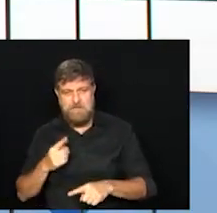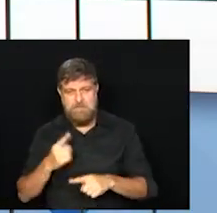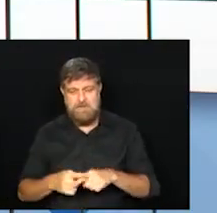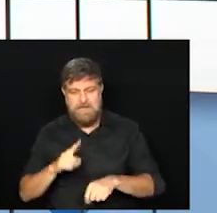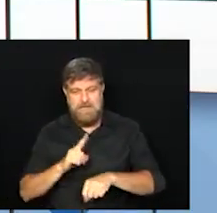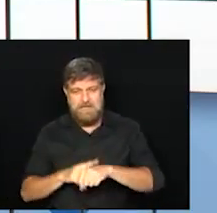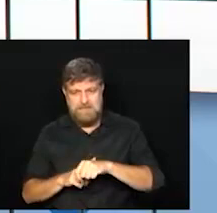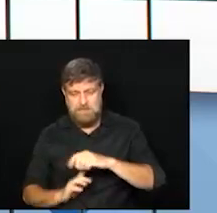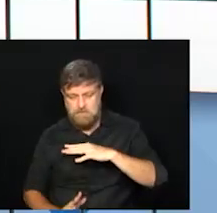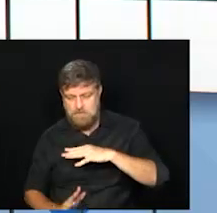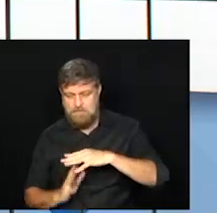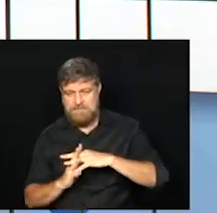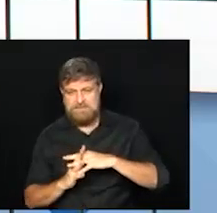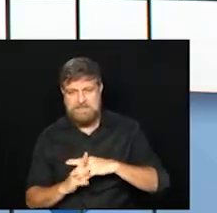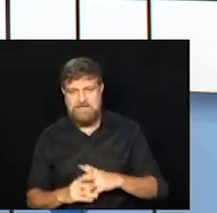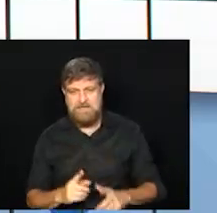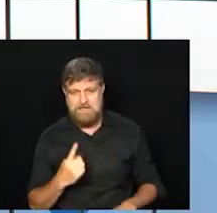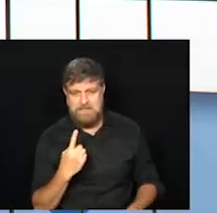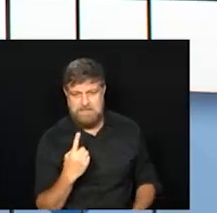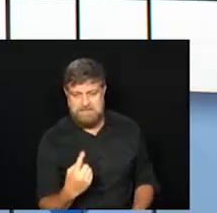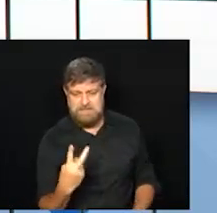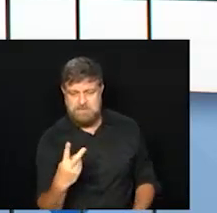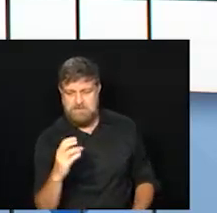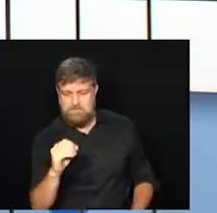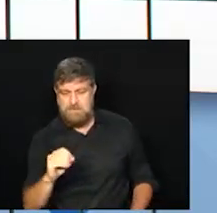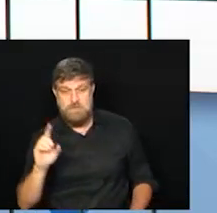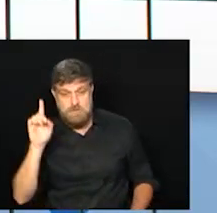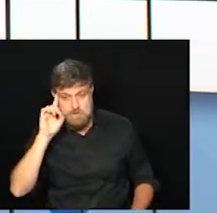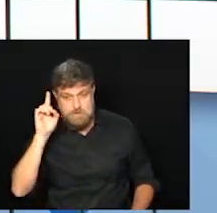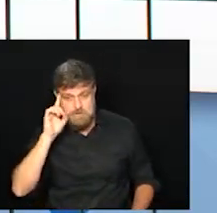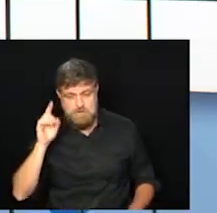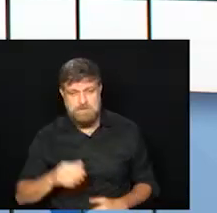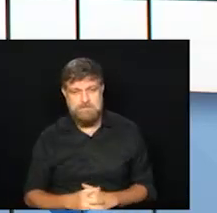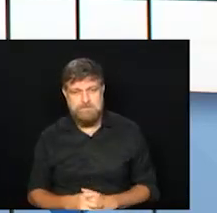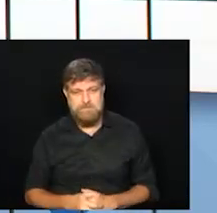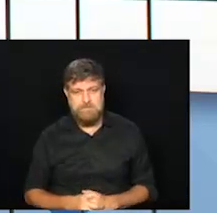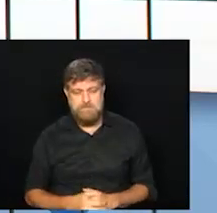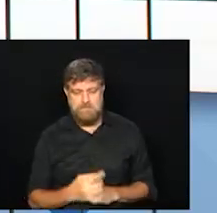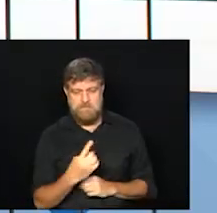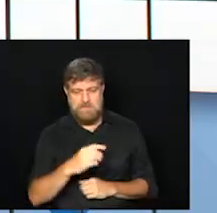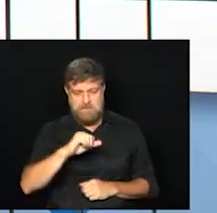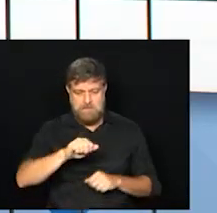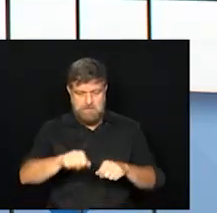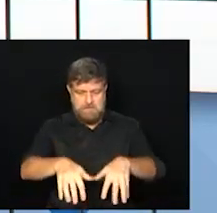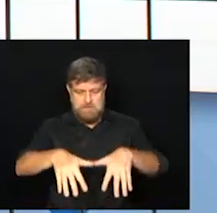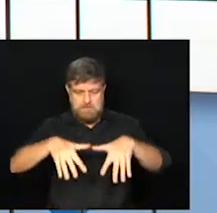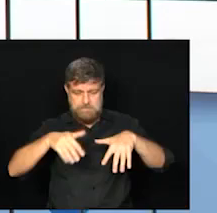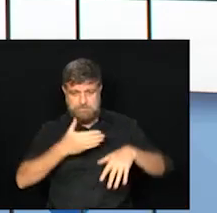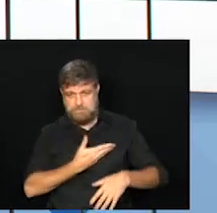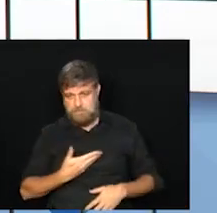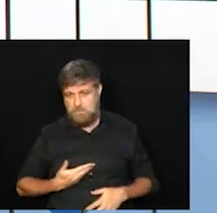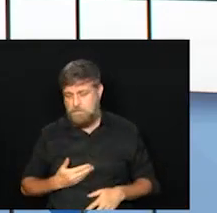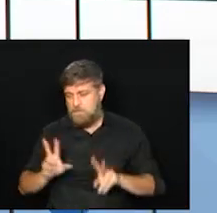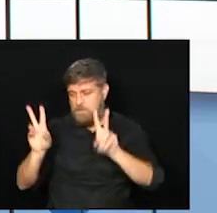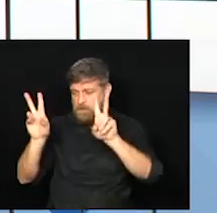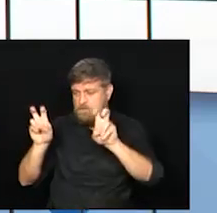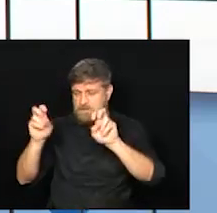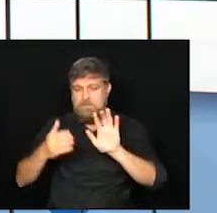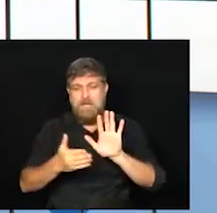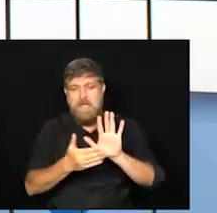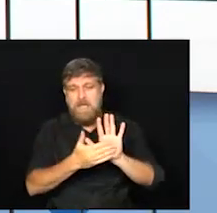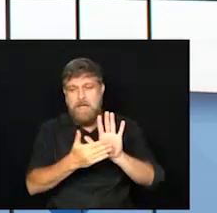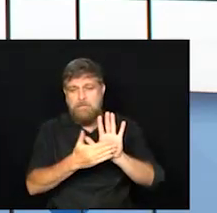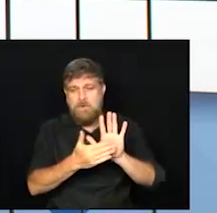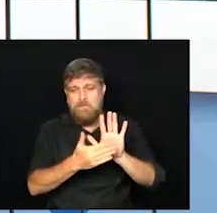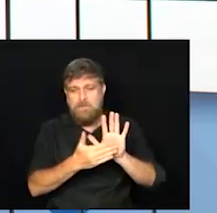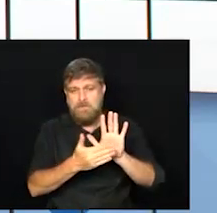prazo superior a 120 dias. Na 19ª audiência, nós temos aí uma proposta que é